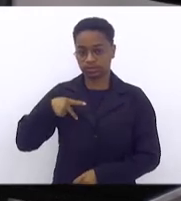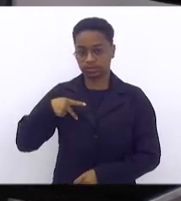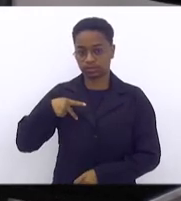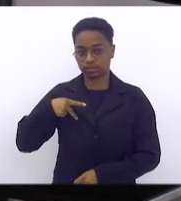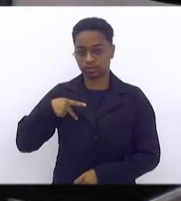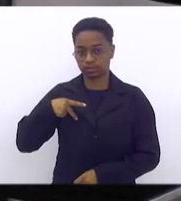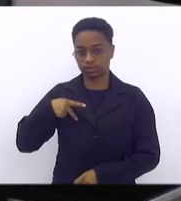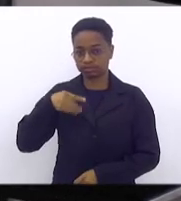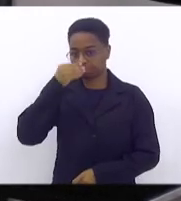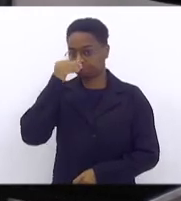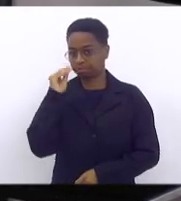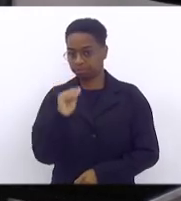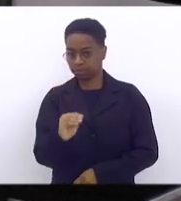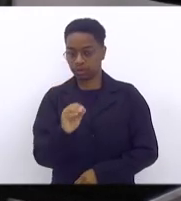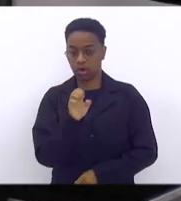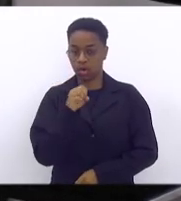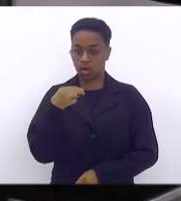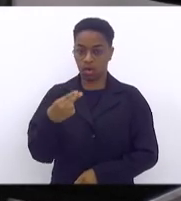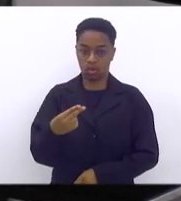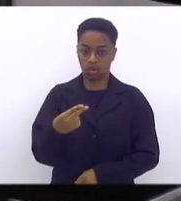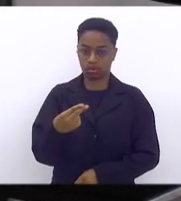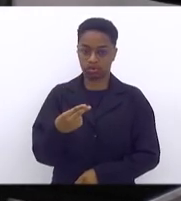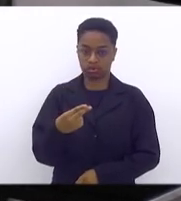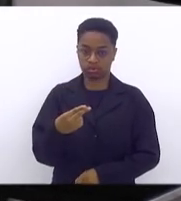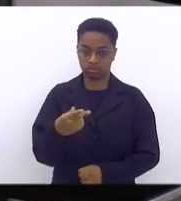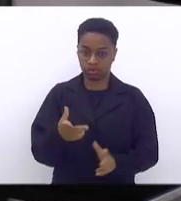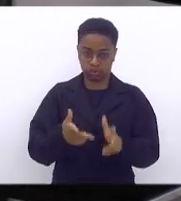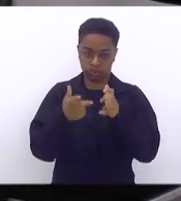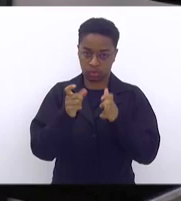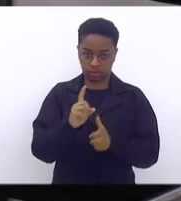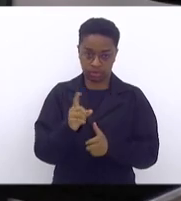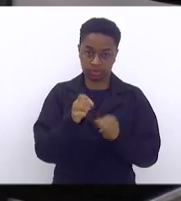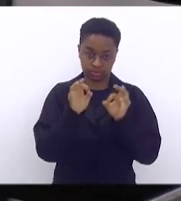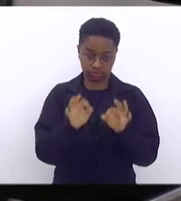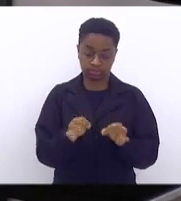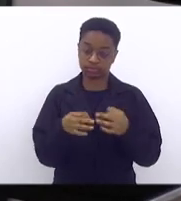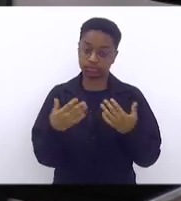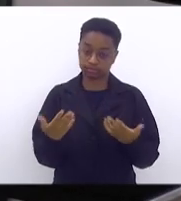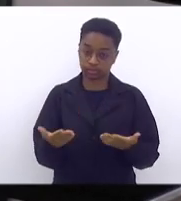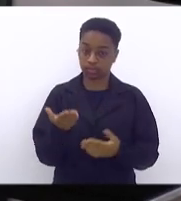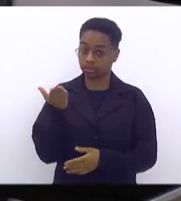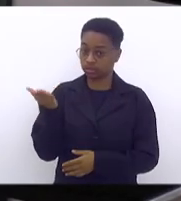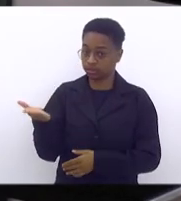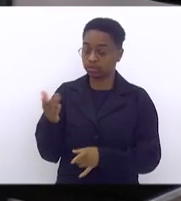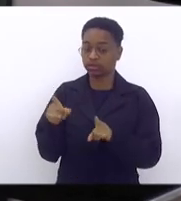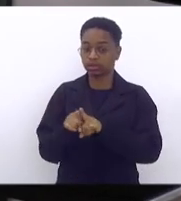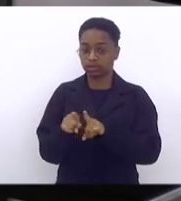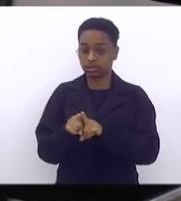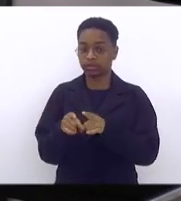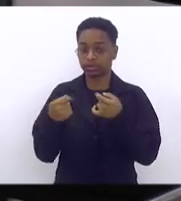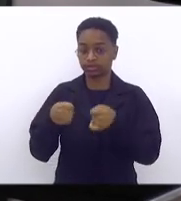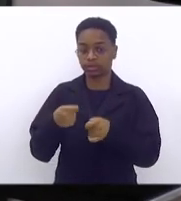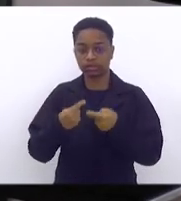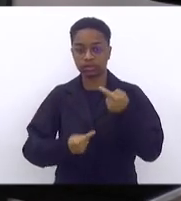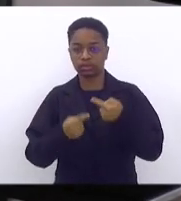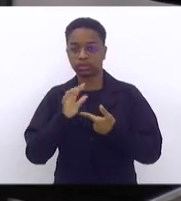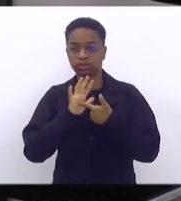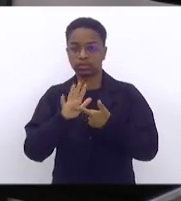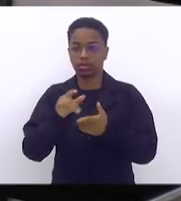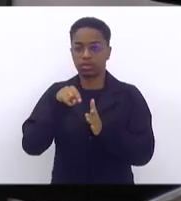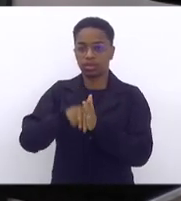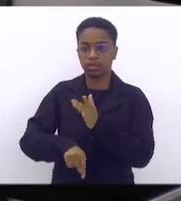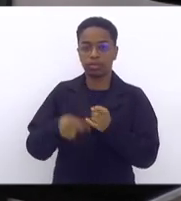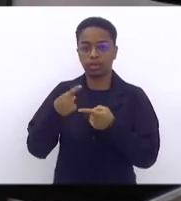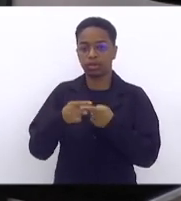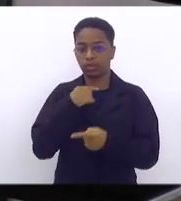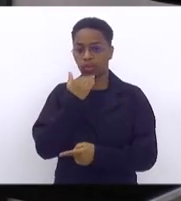faz pouco caso ou não reconhece, não é? Então, a senhora também aprofundar sobre isso, porque não adianta a gente criar